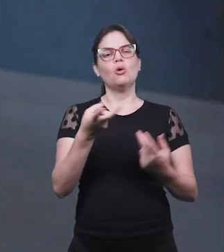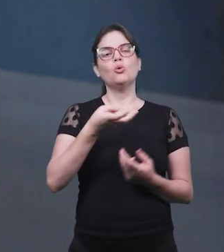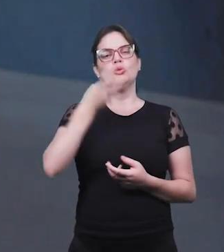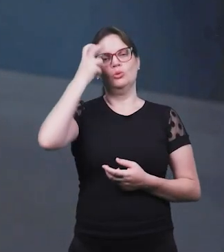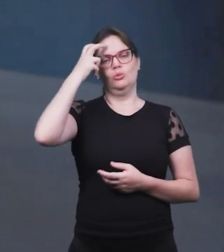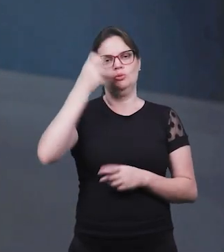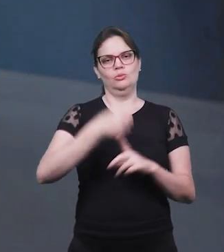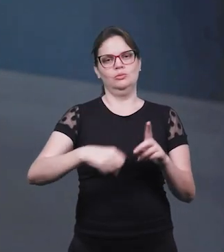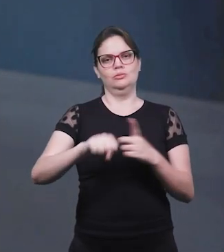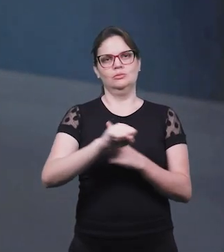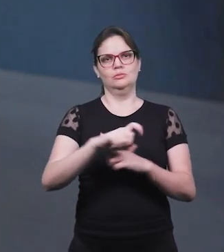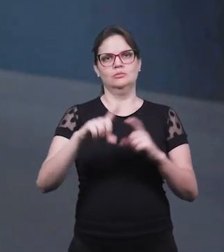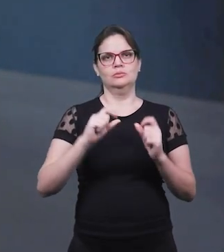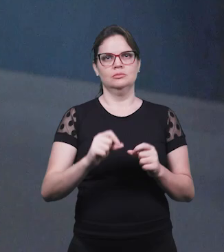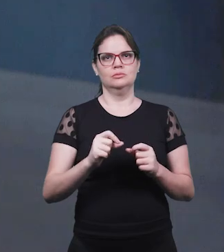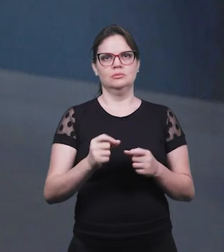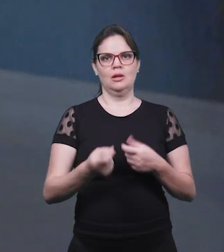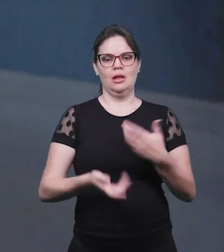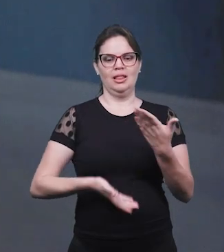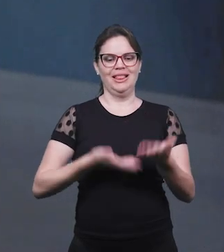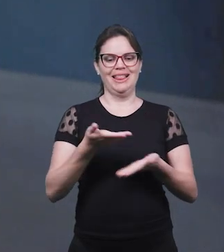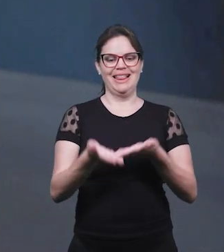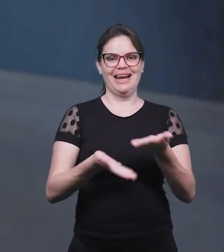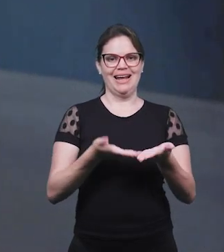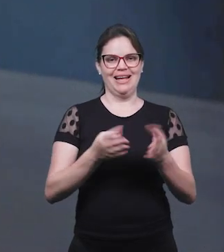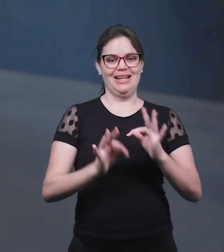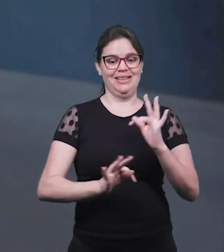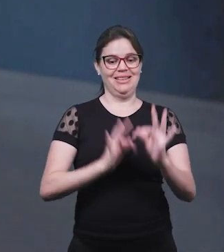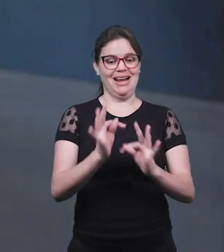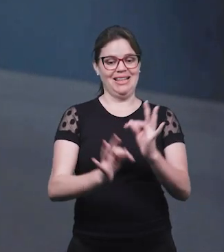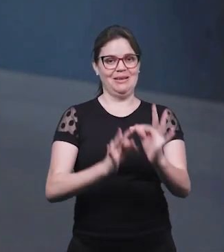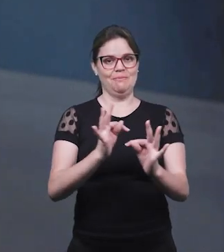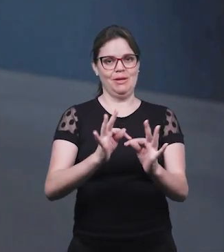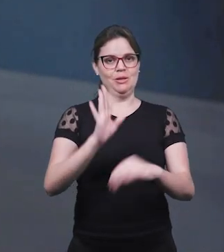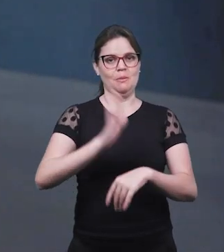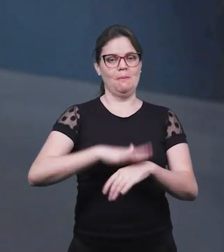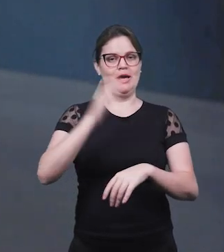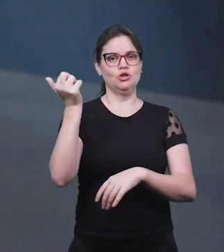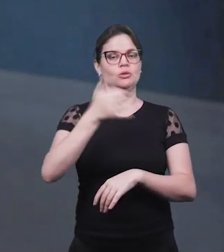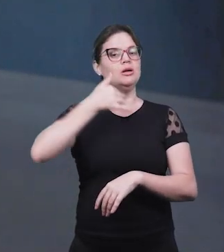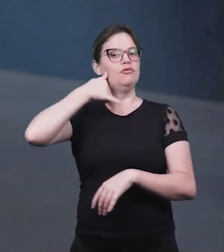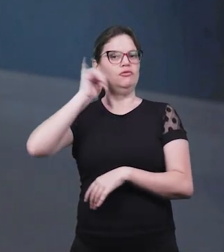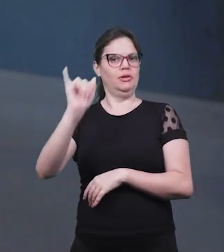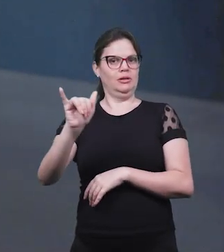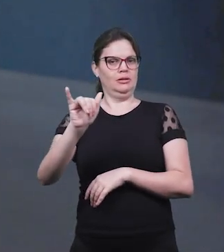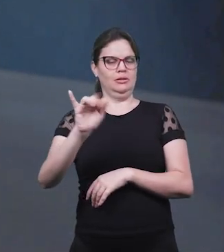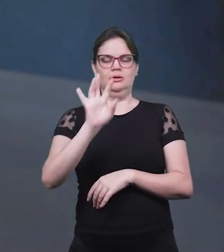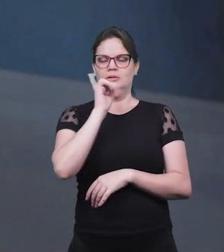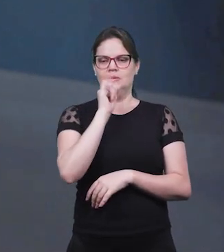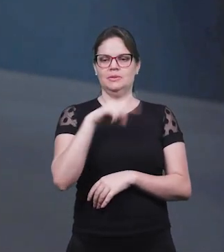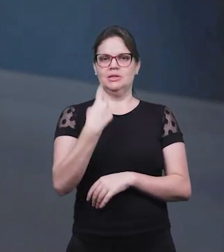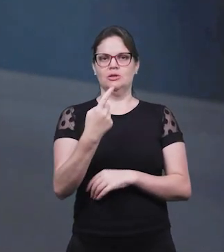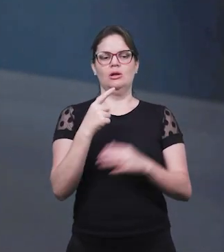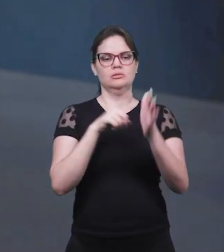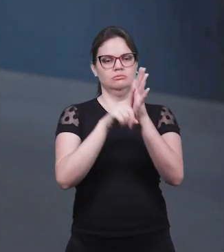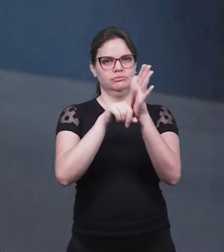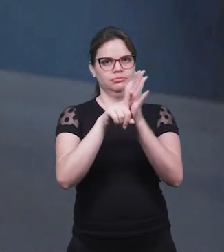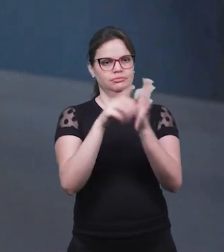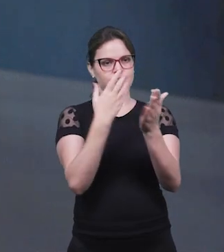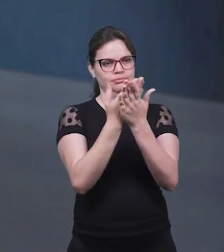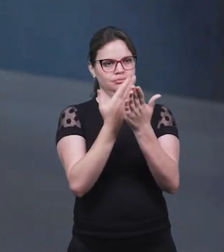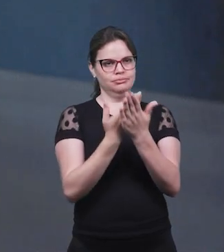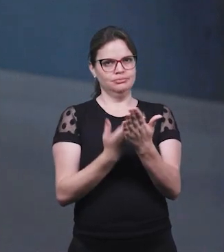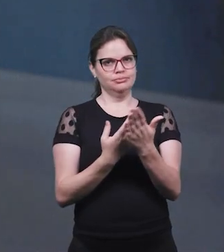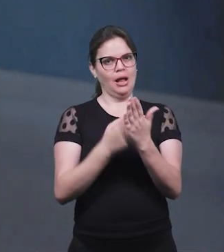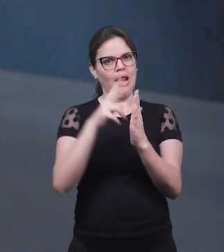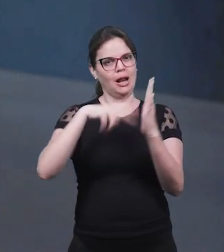ela trata mais do que previne. E quando nós olhamos pesquisas, a